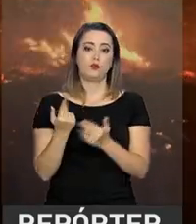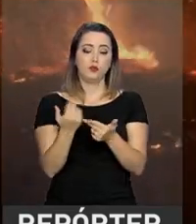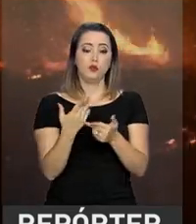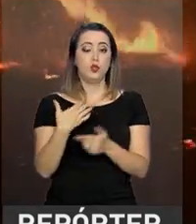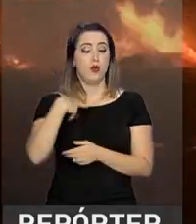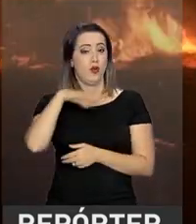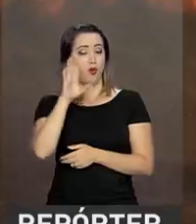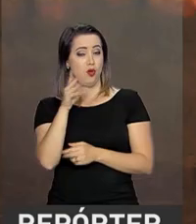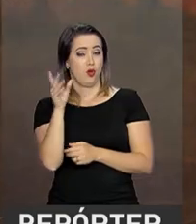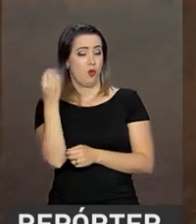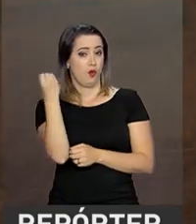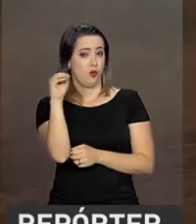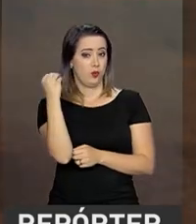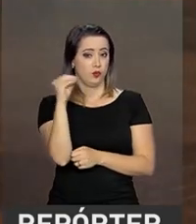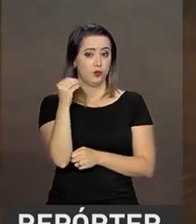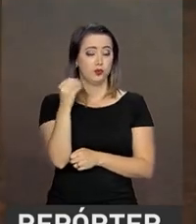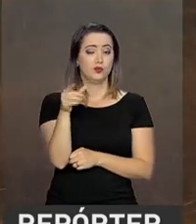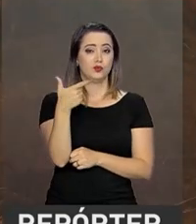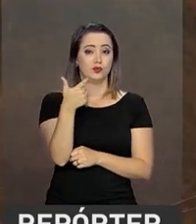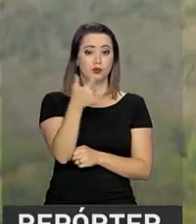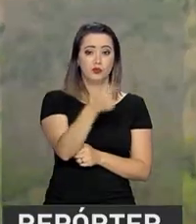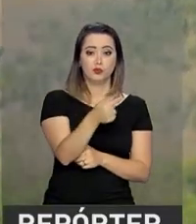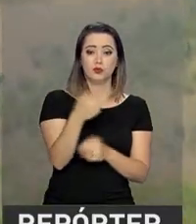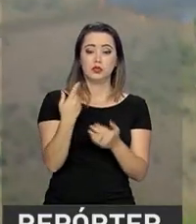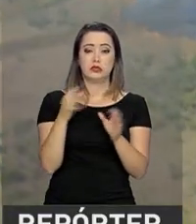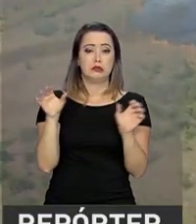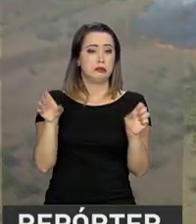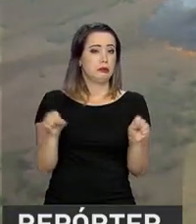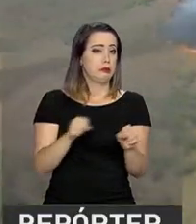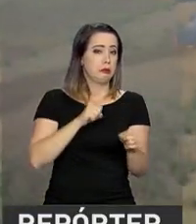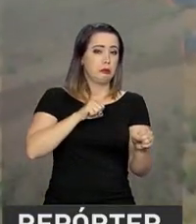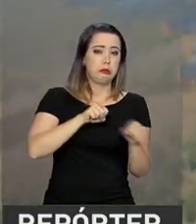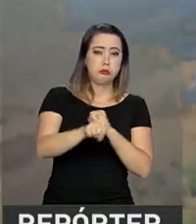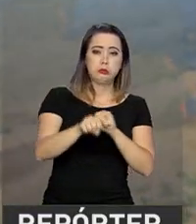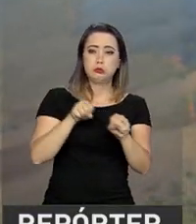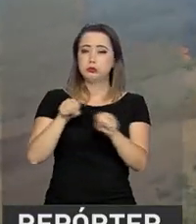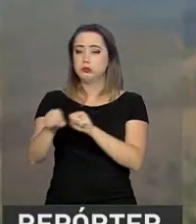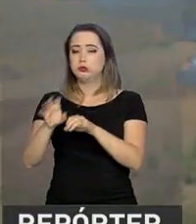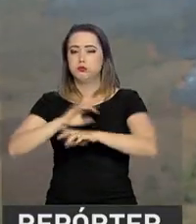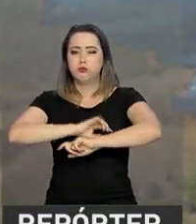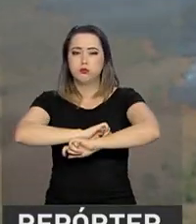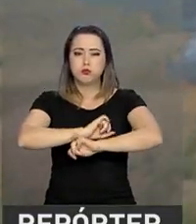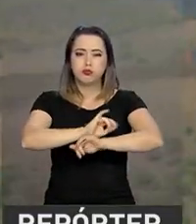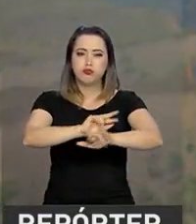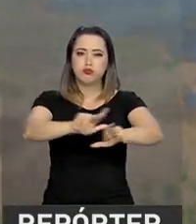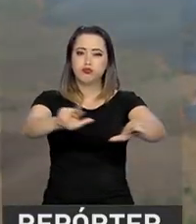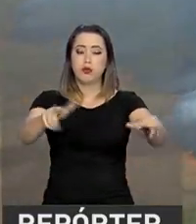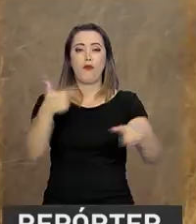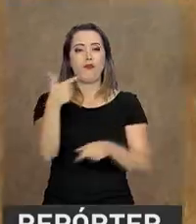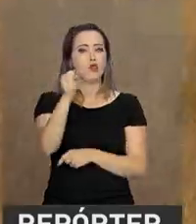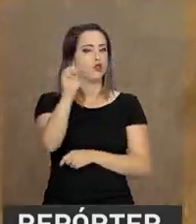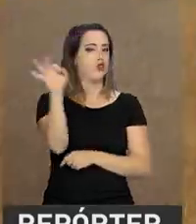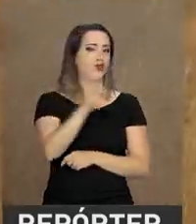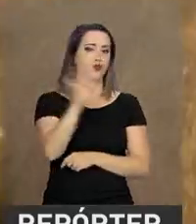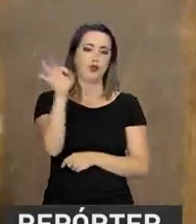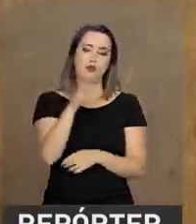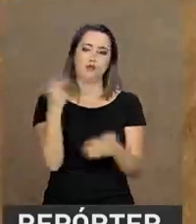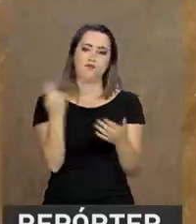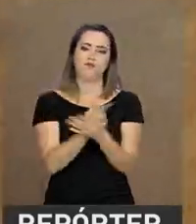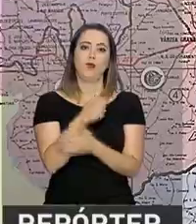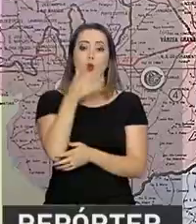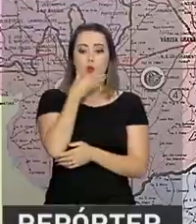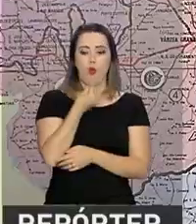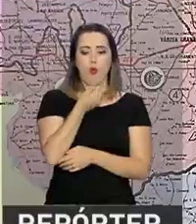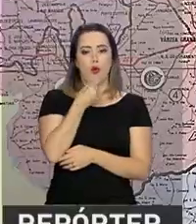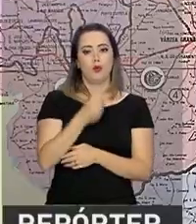Chapada dos Veadeiros em outubro de 2017 e destruiu 28% da reserva ambiental, por exemplo, foi provocado pelo